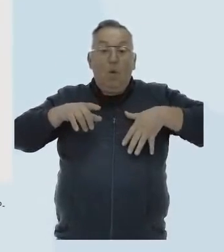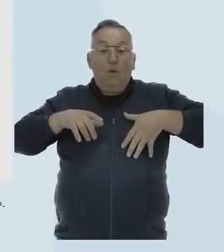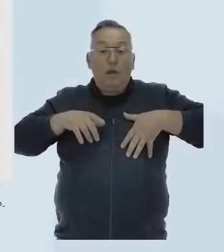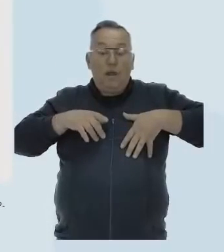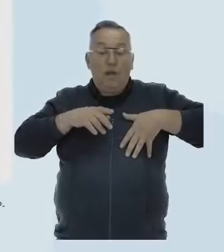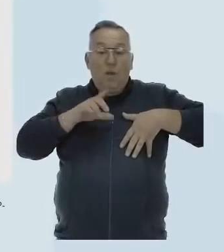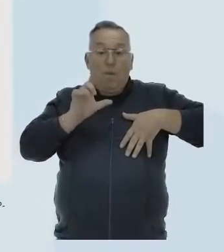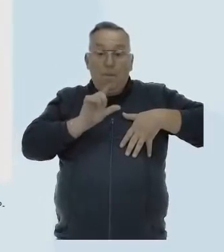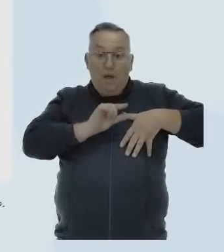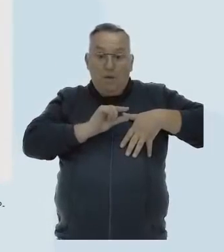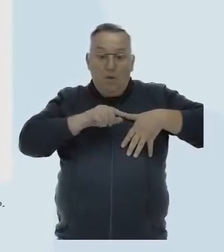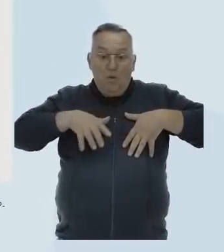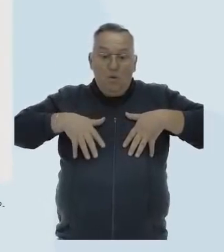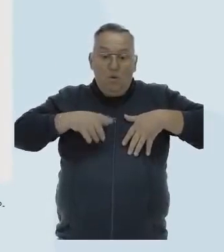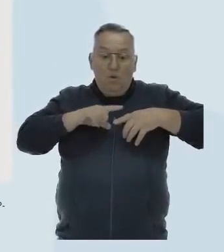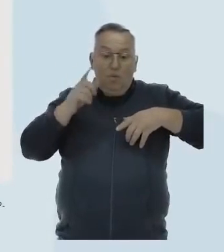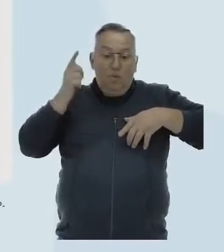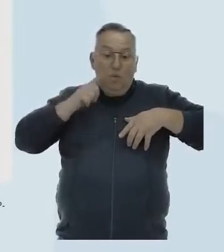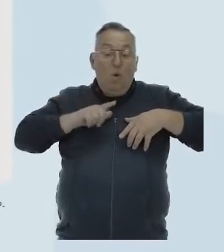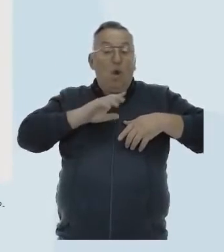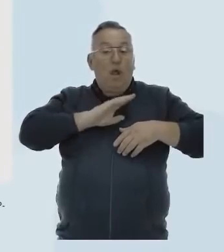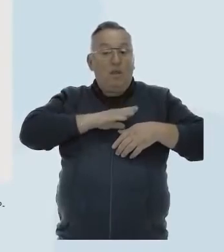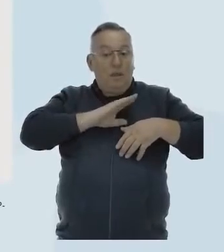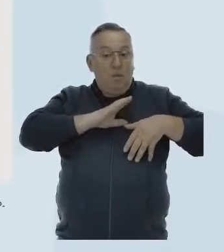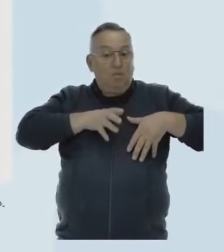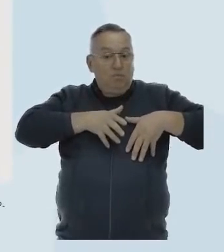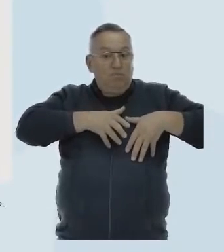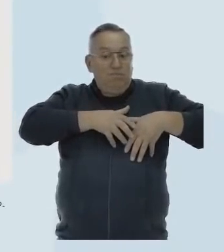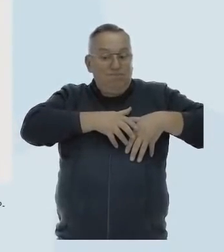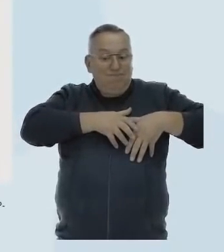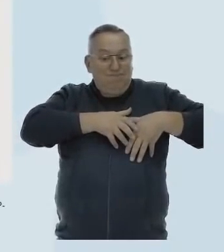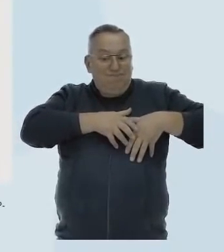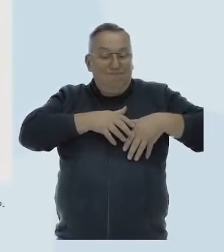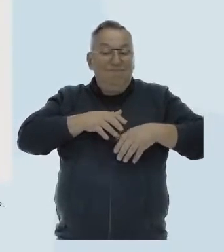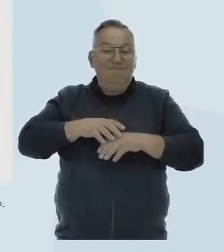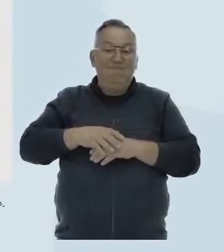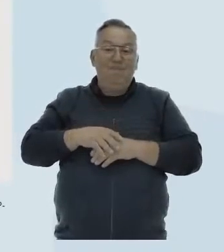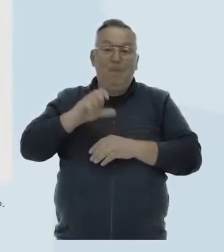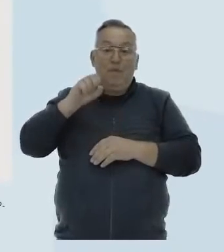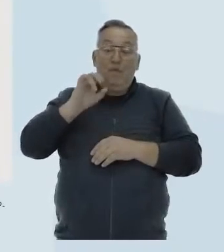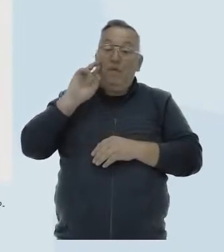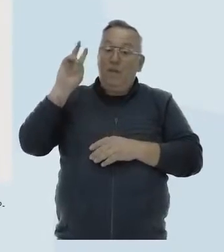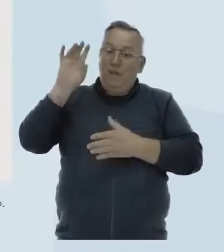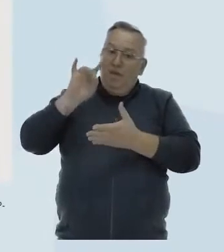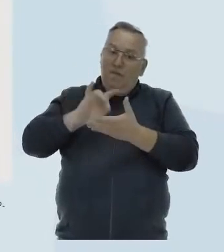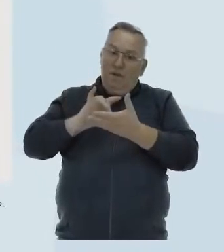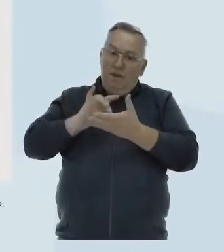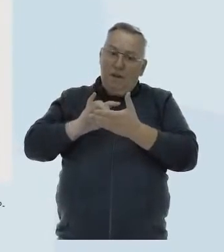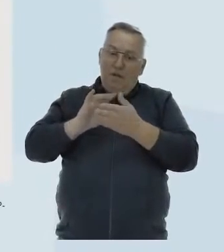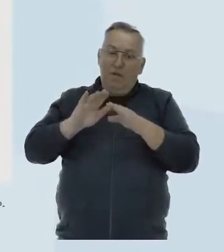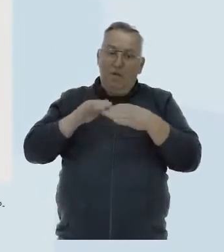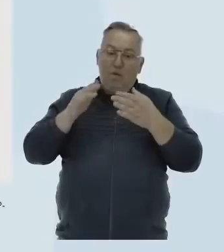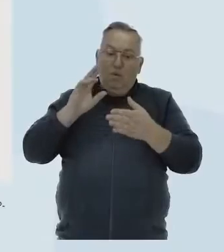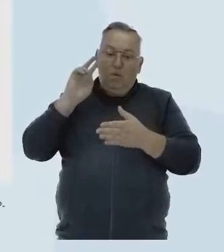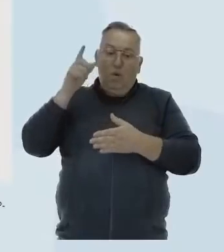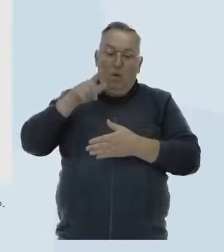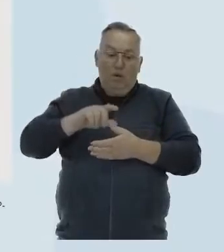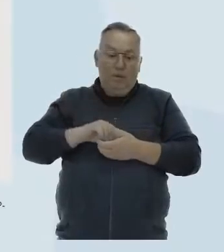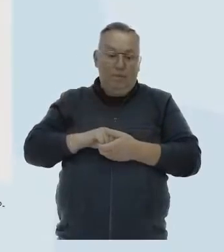que o direito, para poder acomodar o coração aí, né? Se você, na verdade, pode voltar a imagem para mim, por